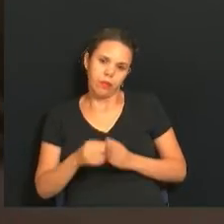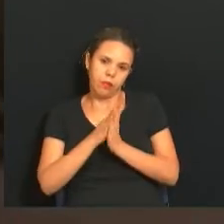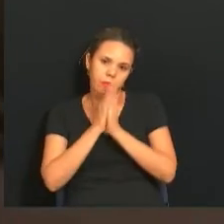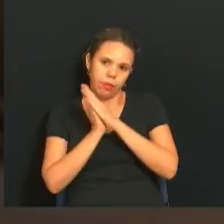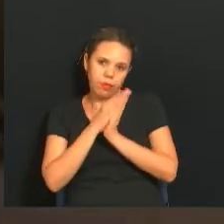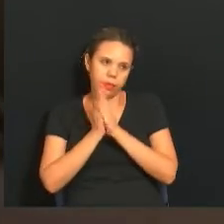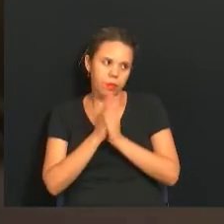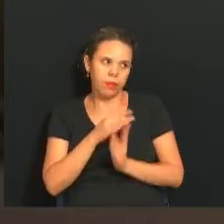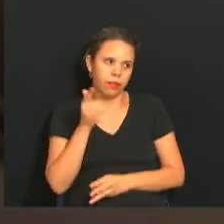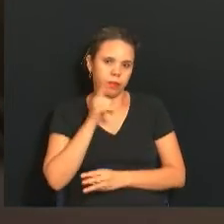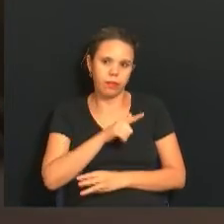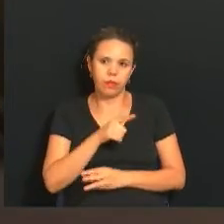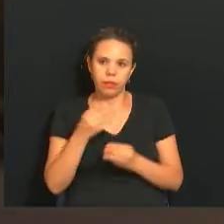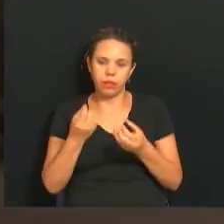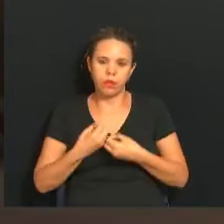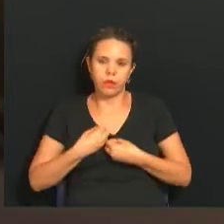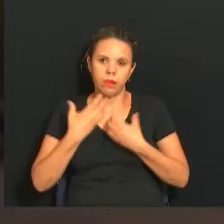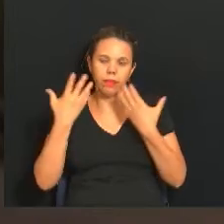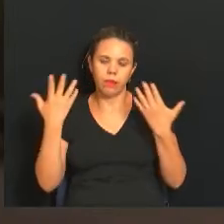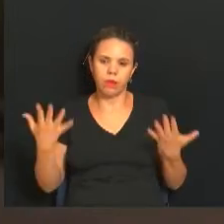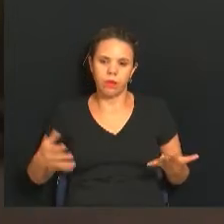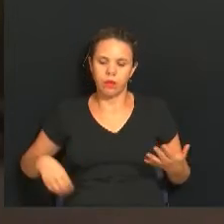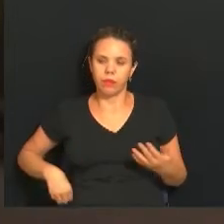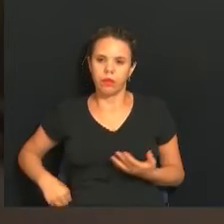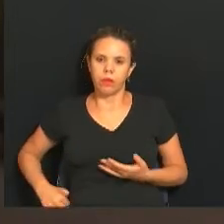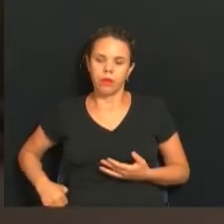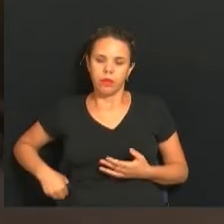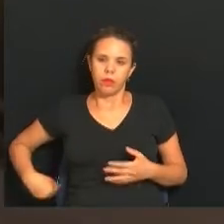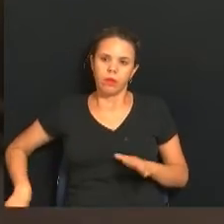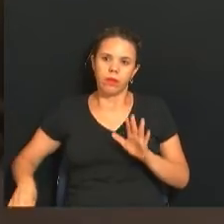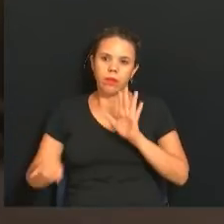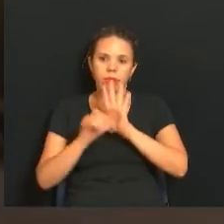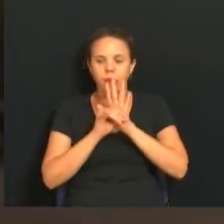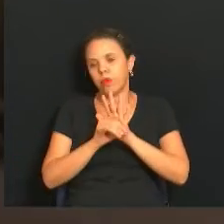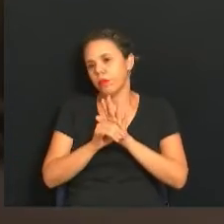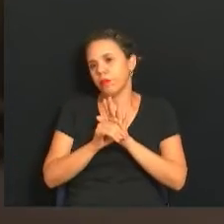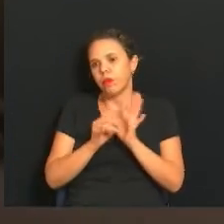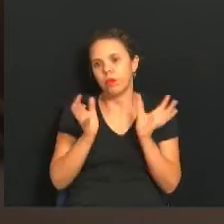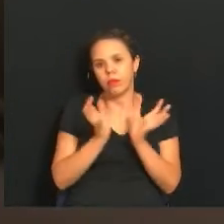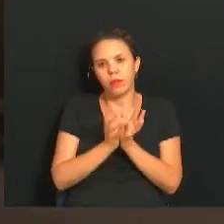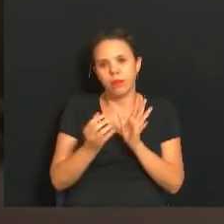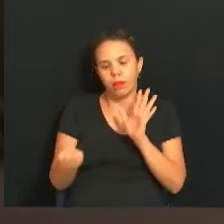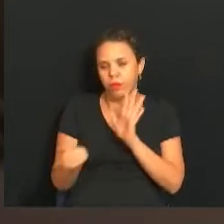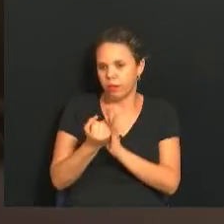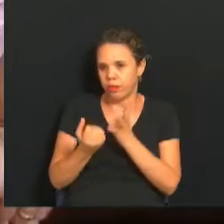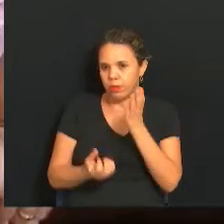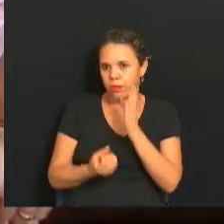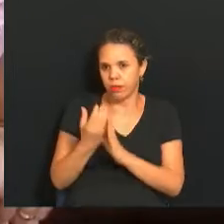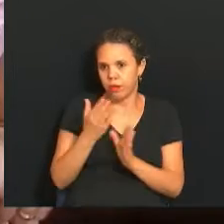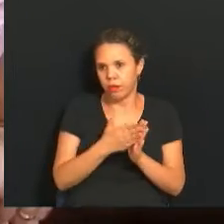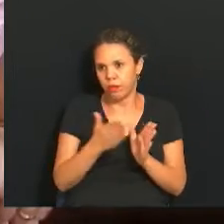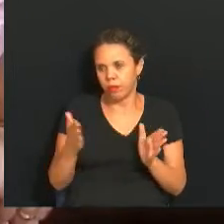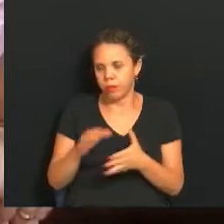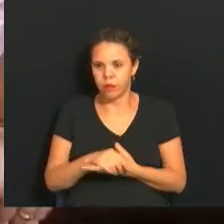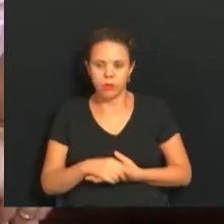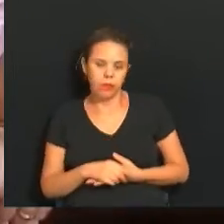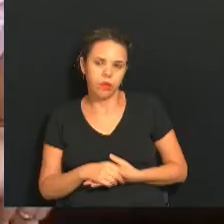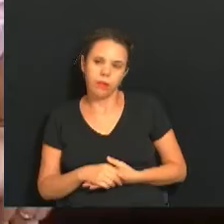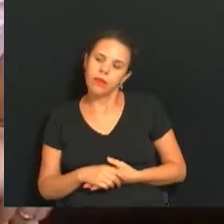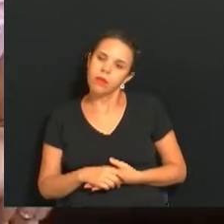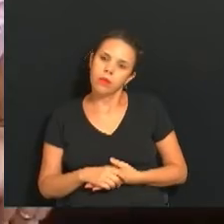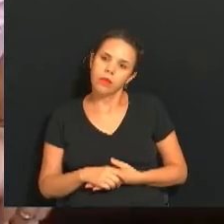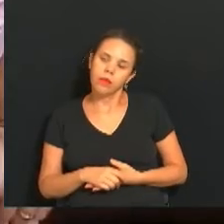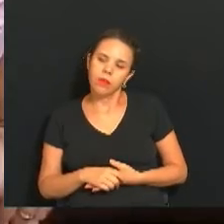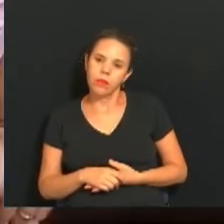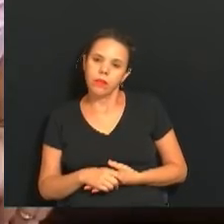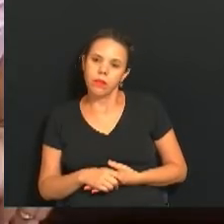conseguiram expressar toda a identidade daquela coleção da marca que foi criada. Que então, legal. Sim, então